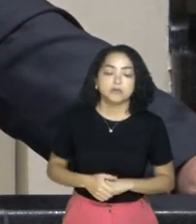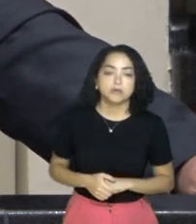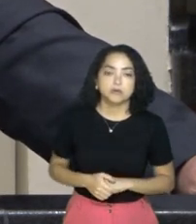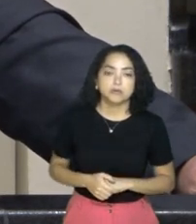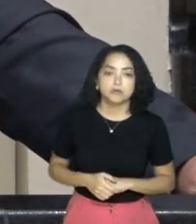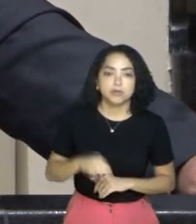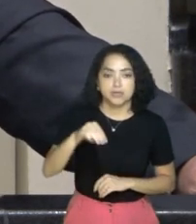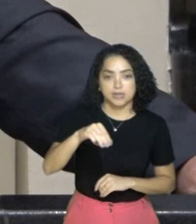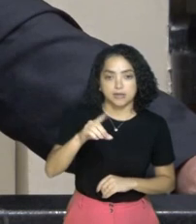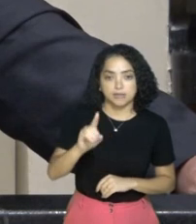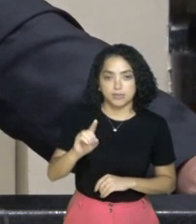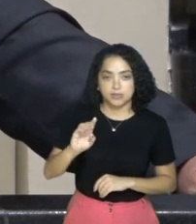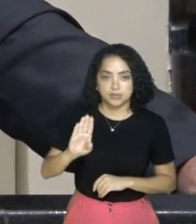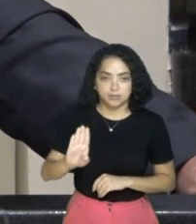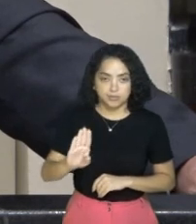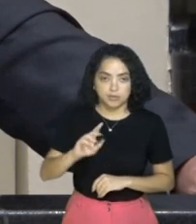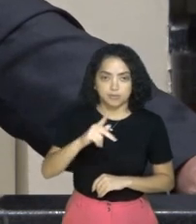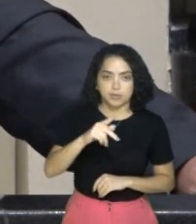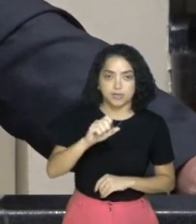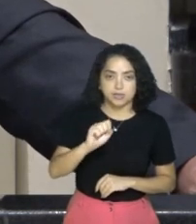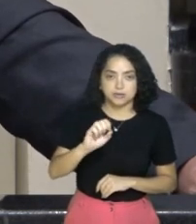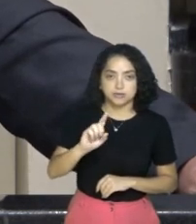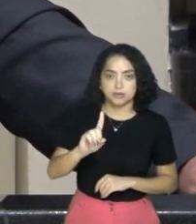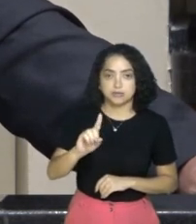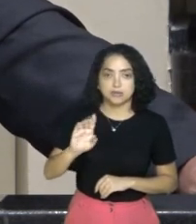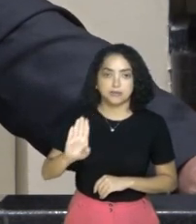MDB e peça